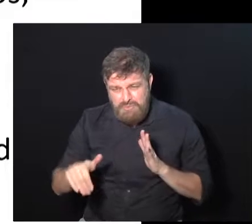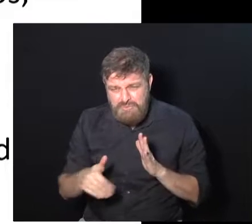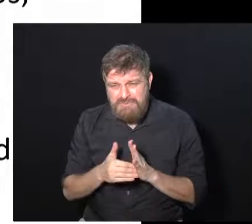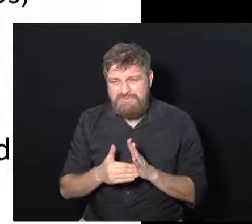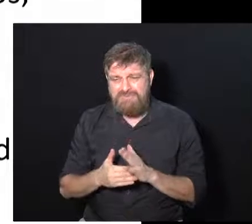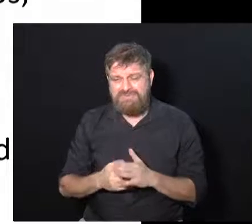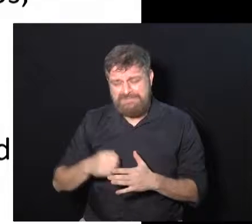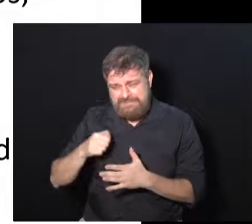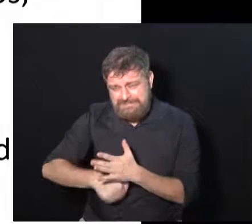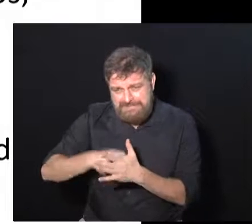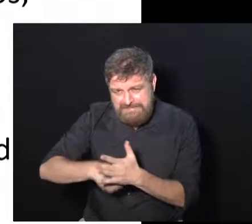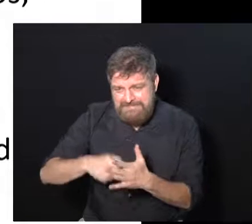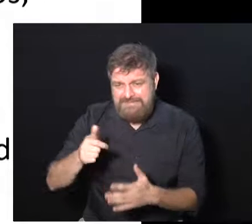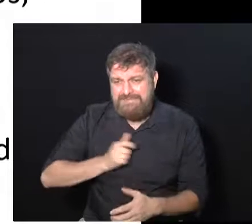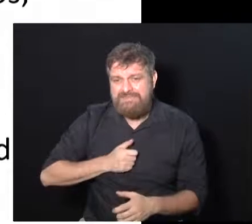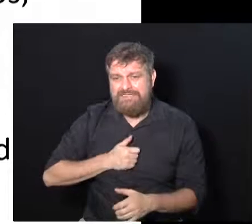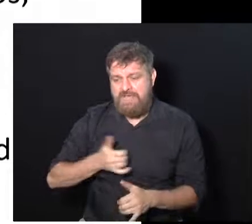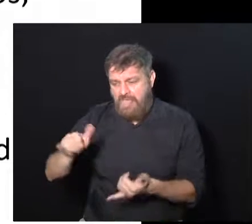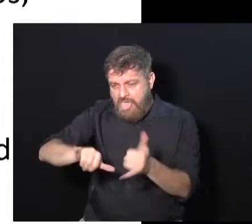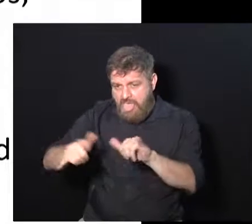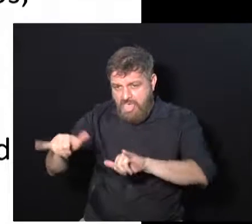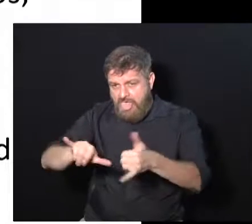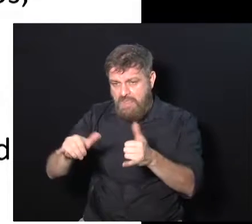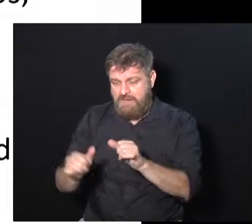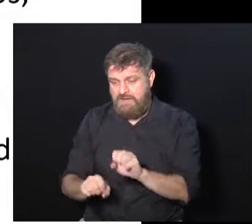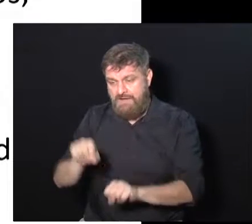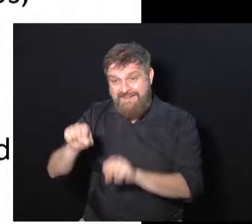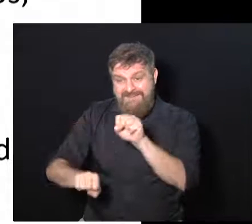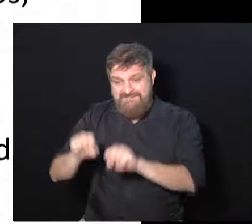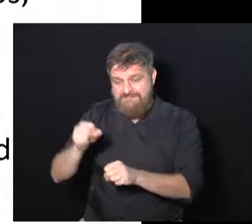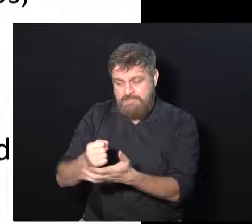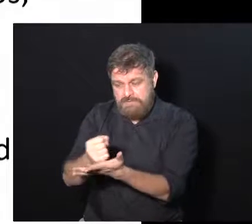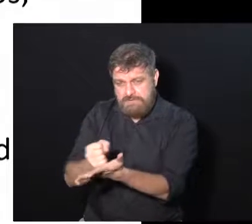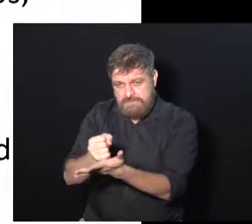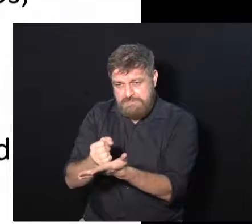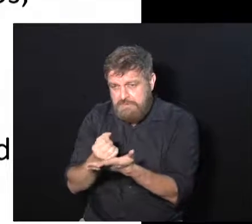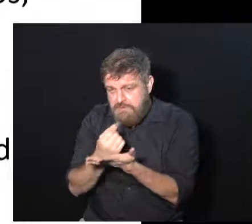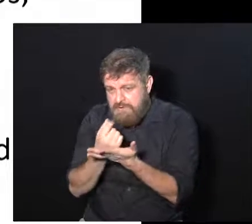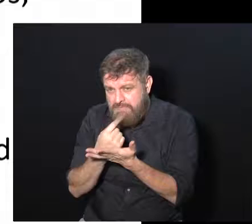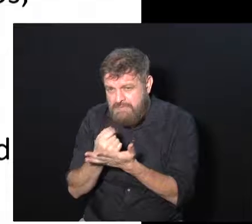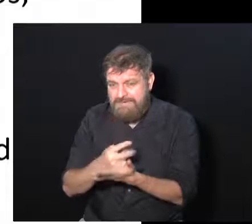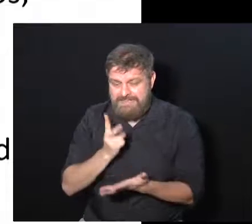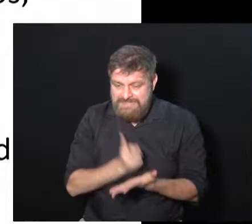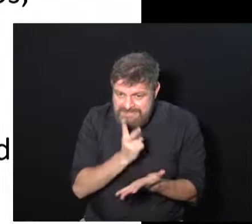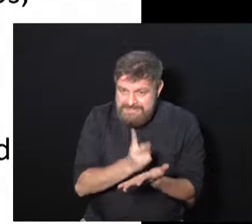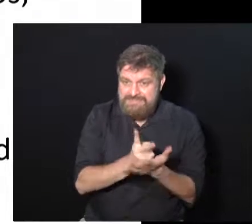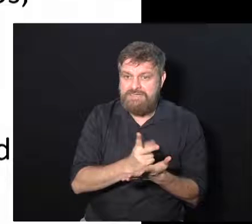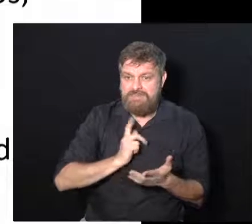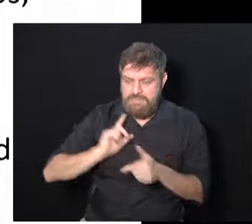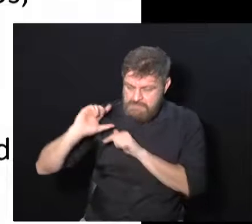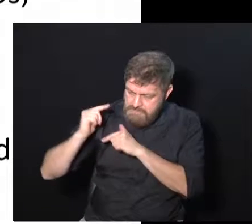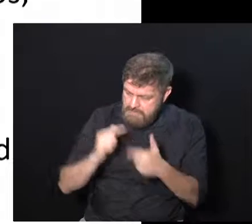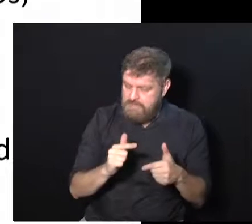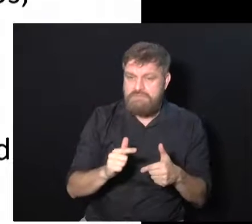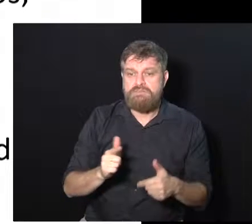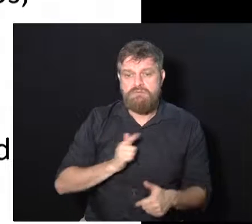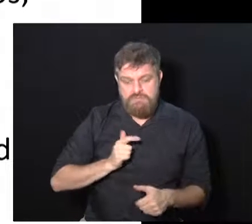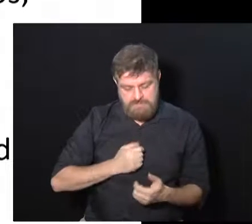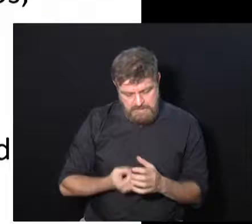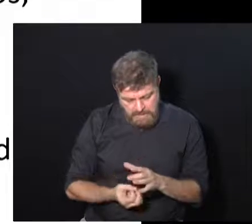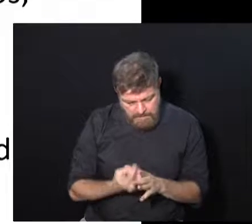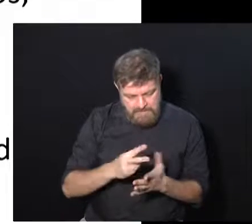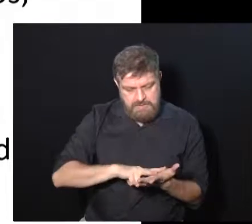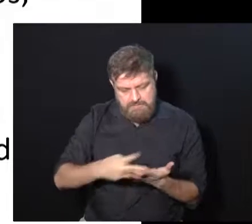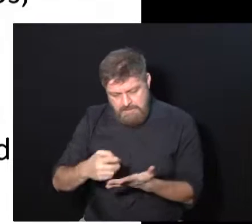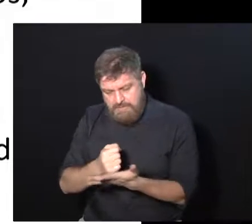que a gente possui das indústrias farmacêuticas, ela sempre se mantém firme e forte. E, além disso,